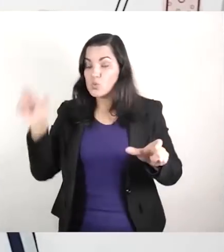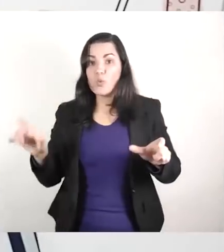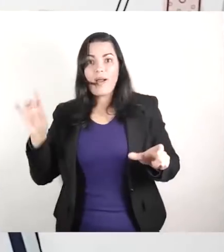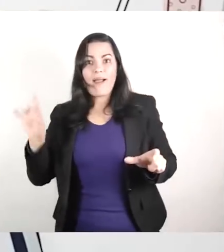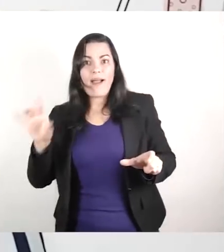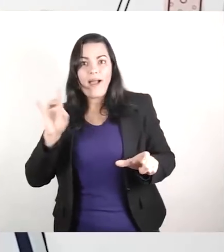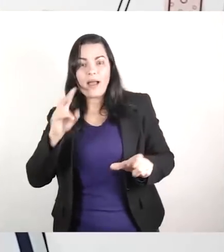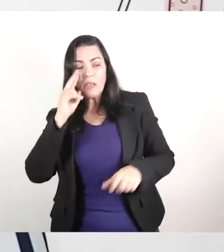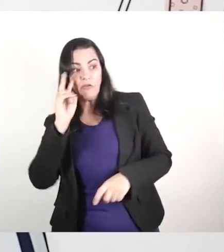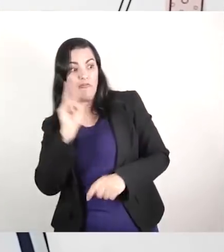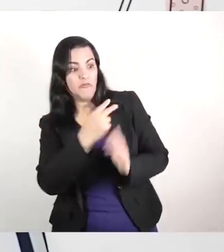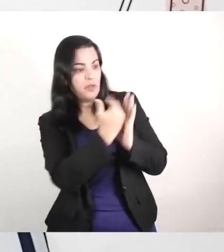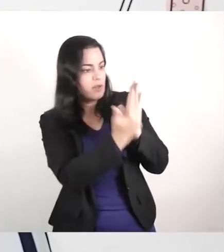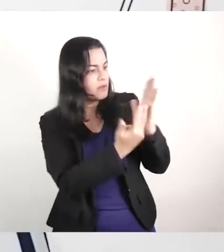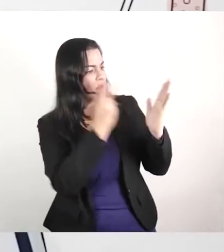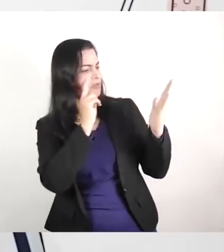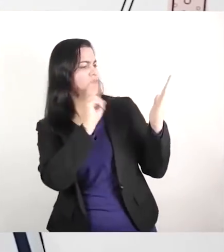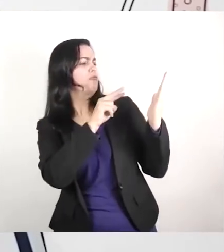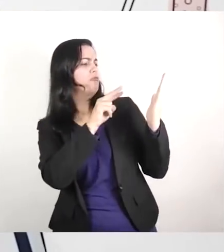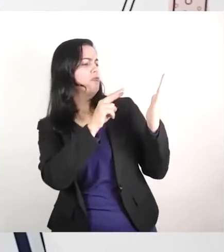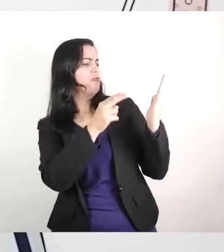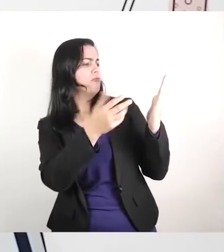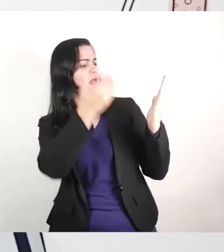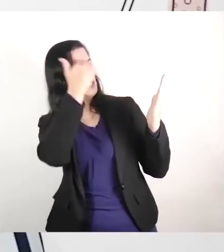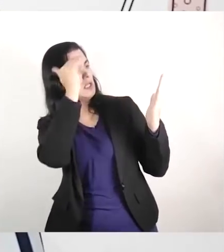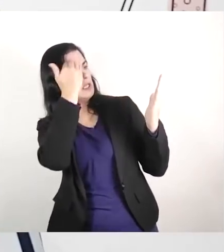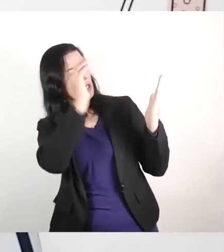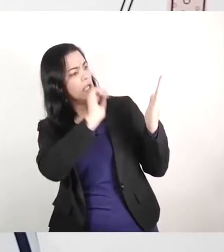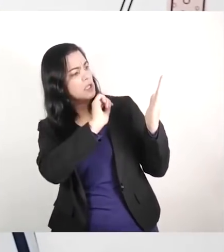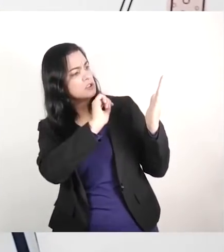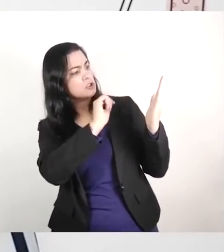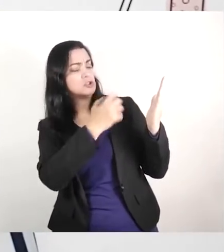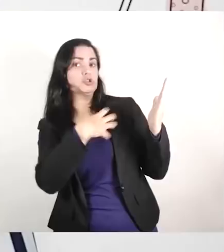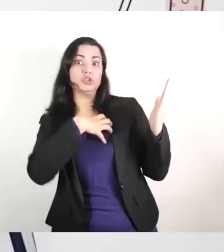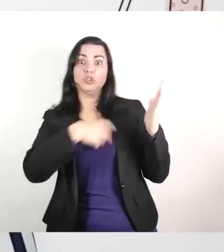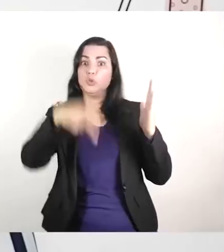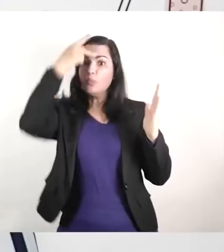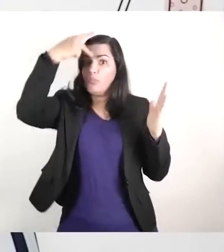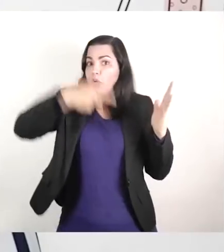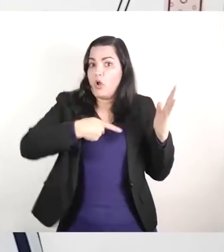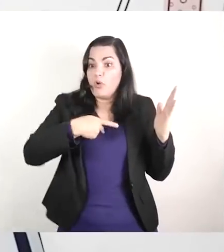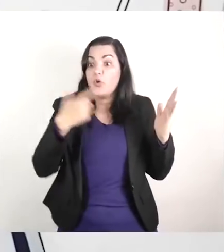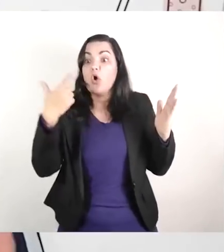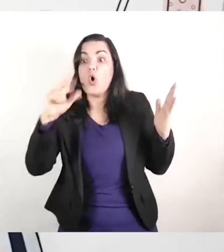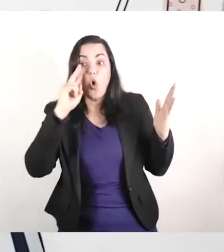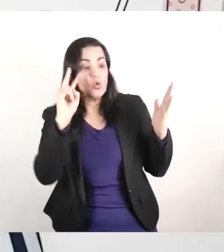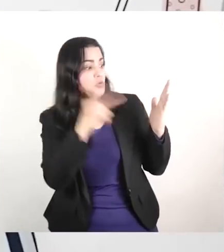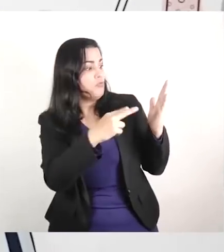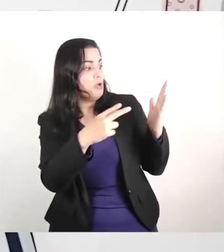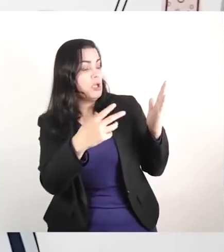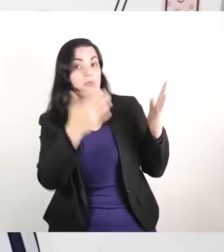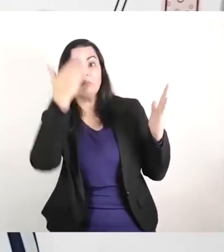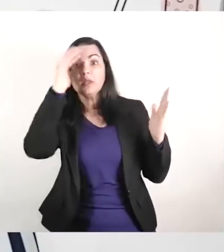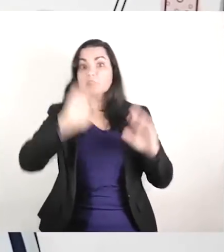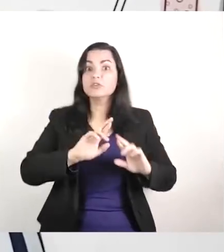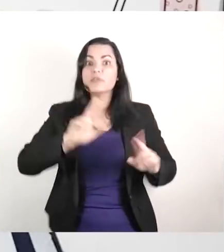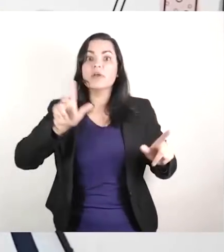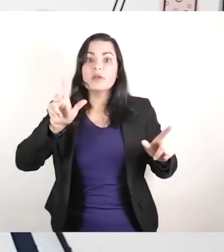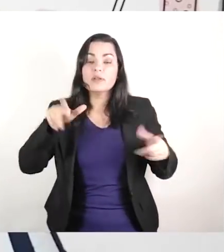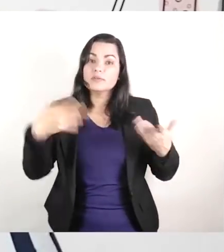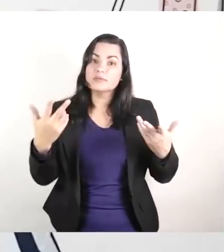poderia interpretar o registro rupestre de uma forma diferente. Como eles não